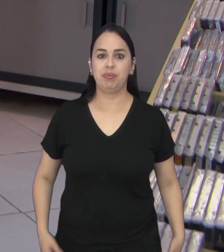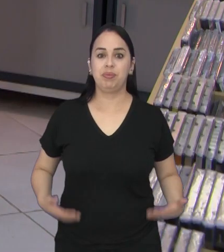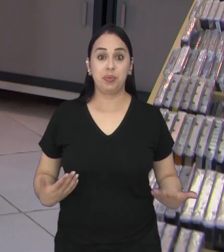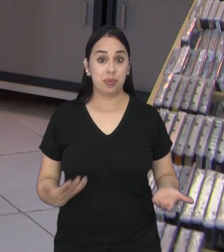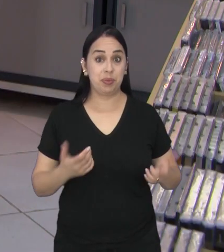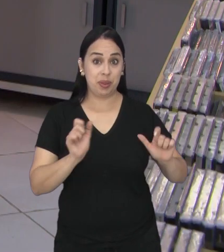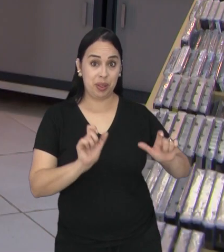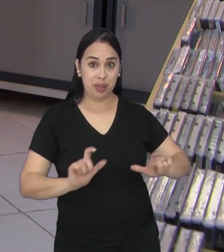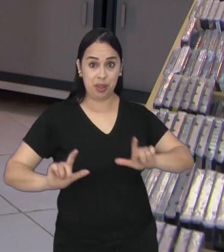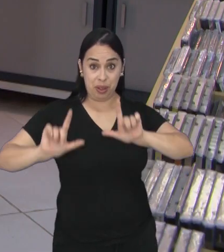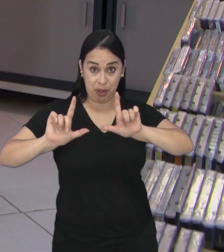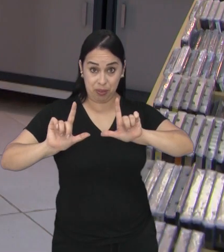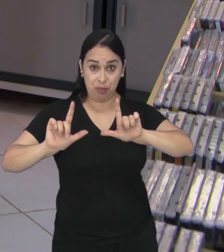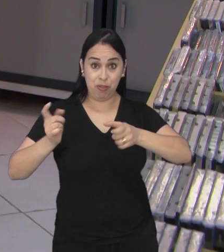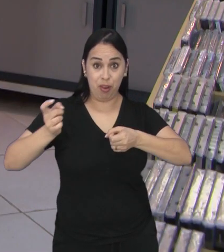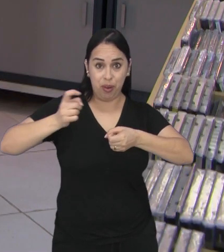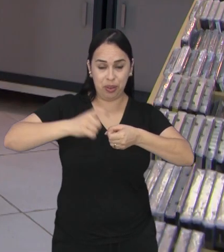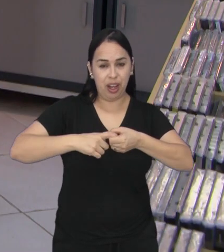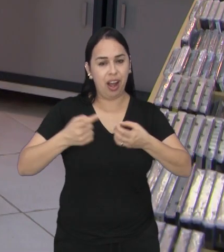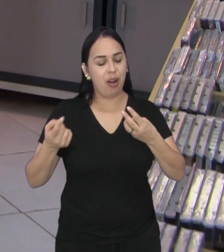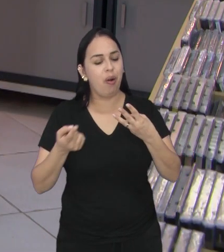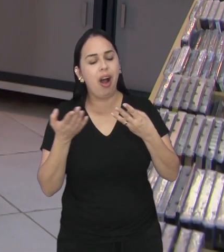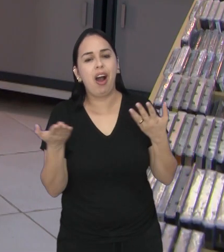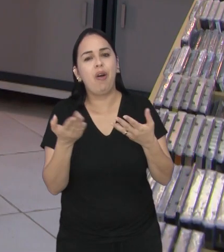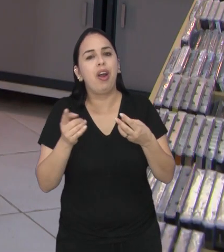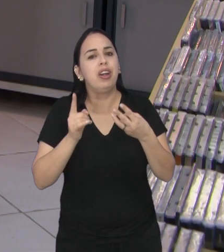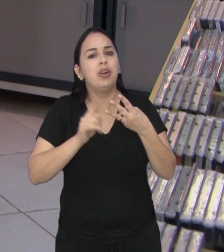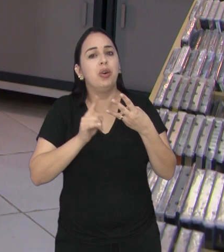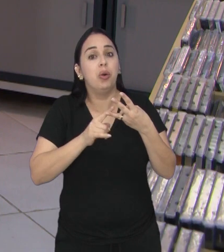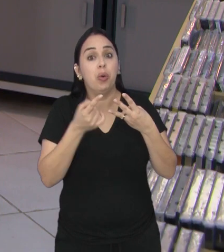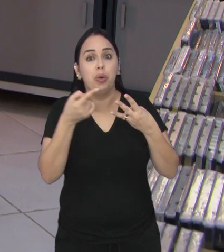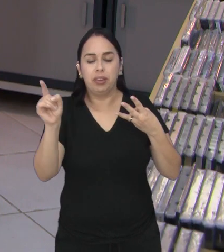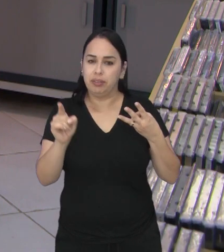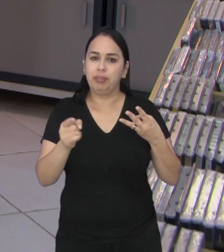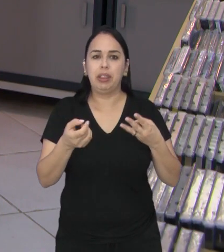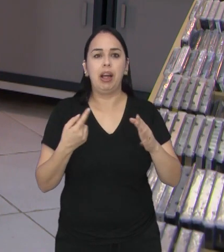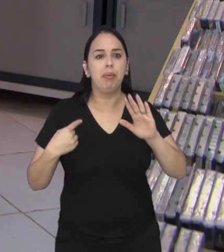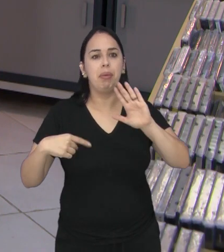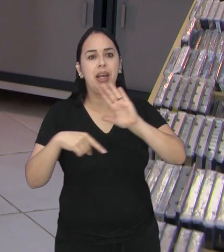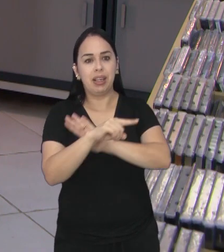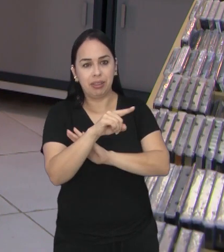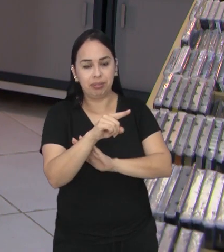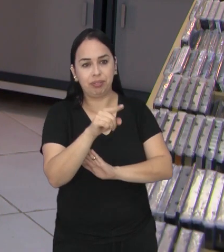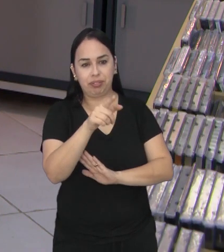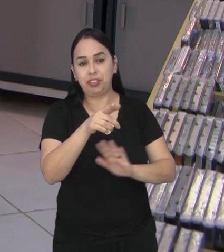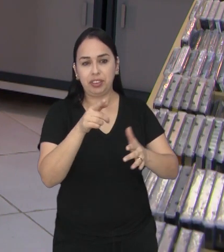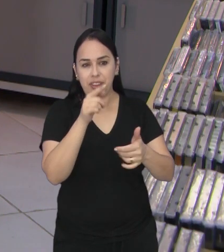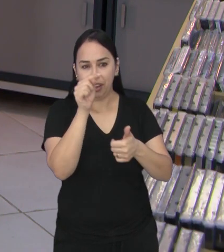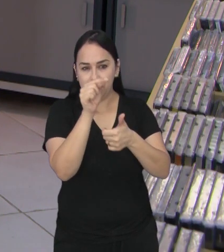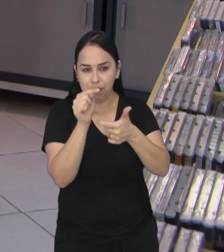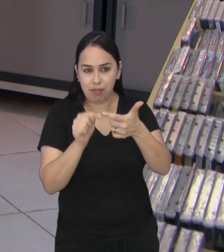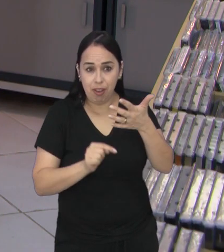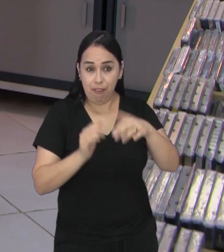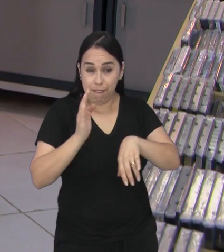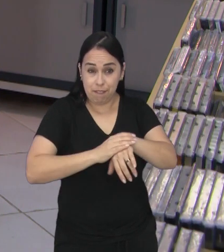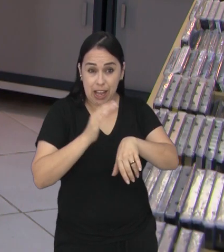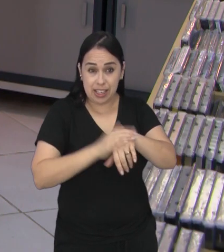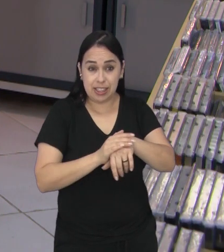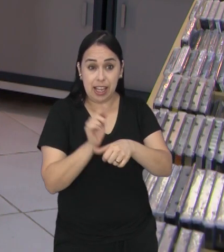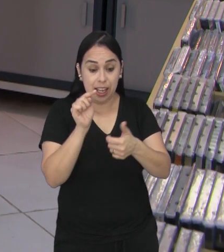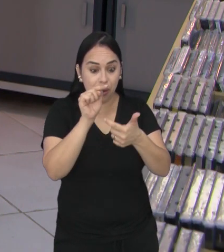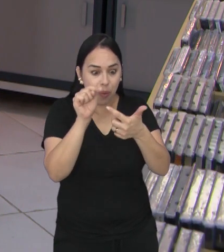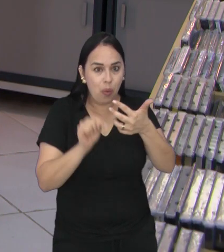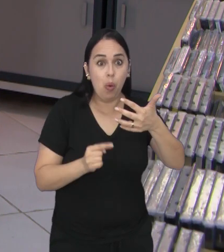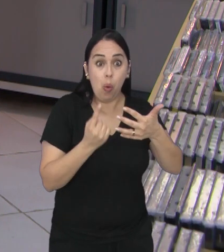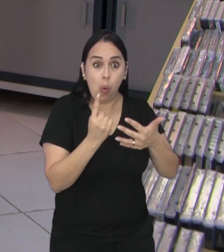De volta com a Meire de Origem, agora no último bloco. Eu queria te perguntar, essas coisas todas que você faz, você tem uma preferida?